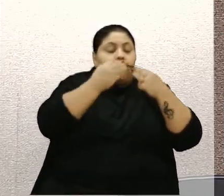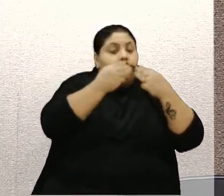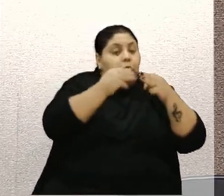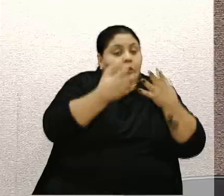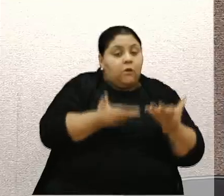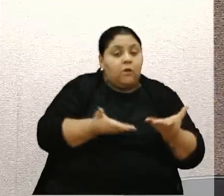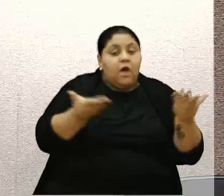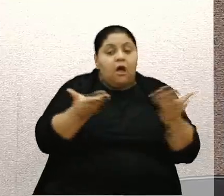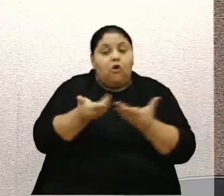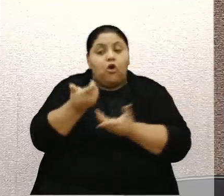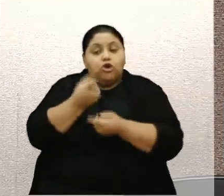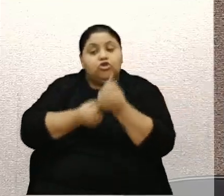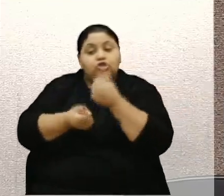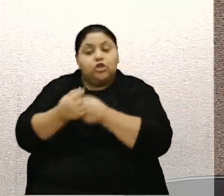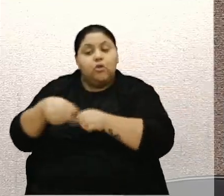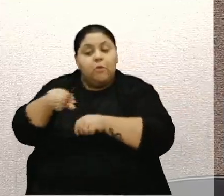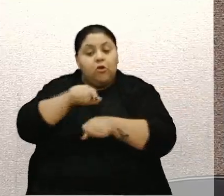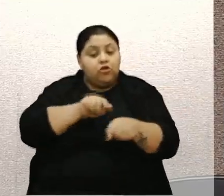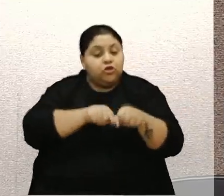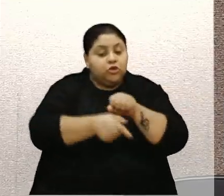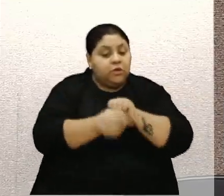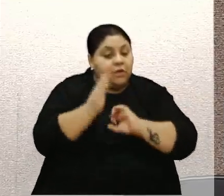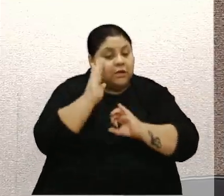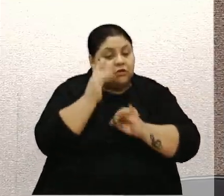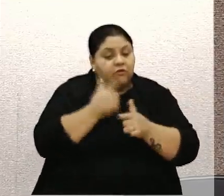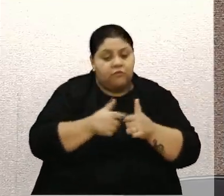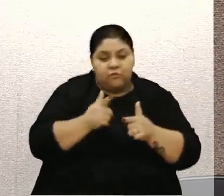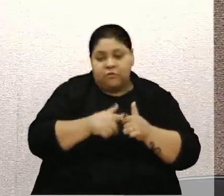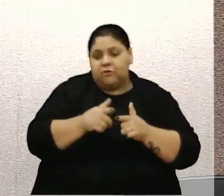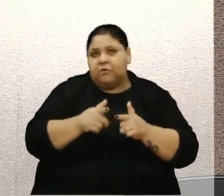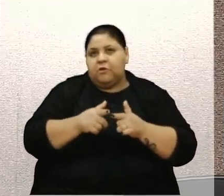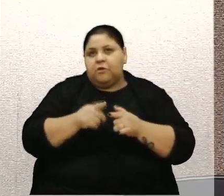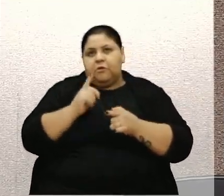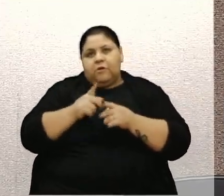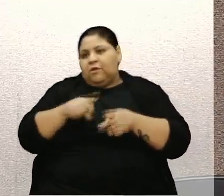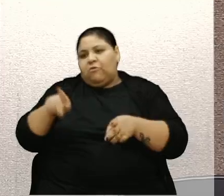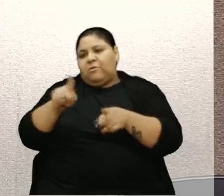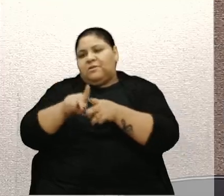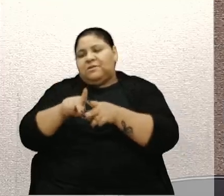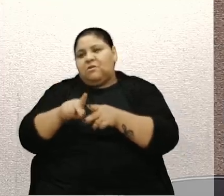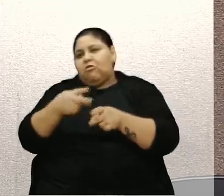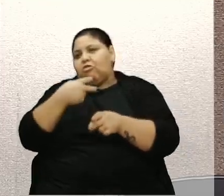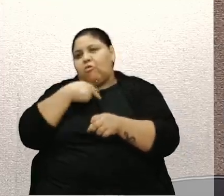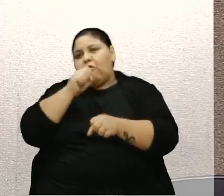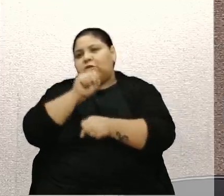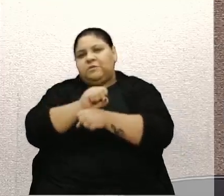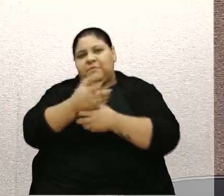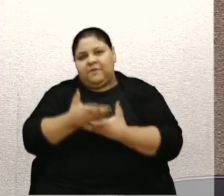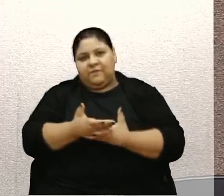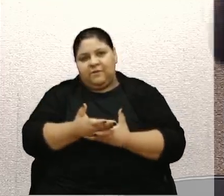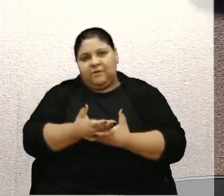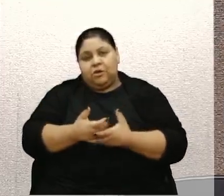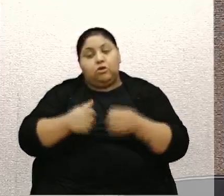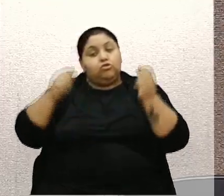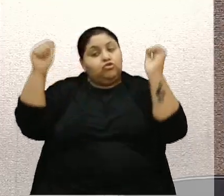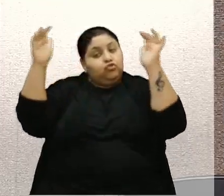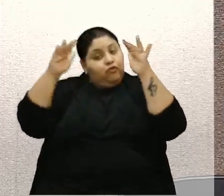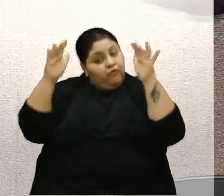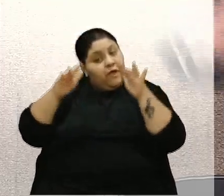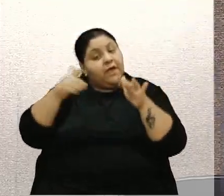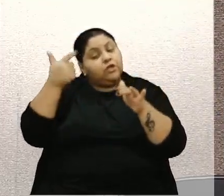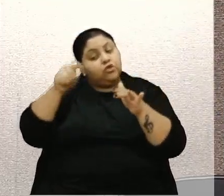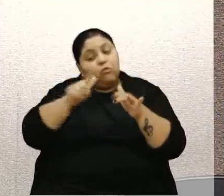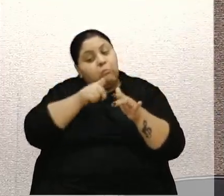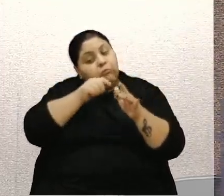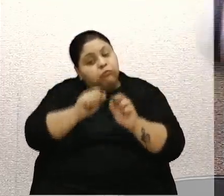agora é dinheiro para nós aplicar e resolver o problema da população, porque a população não pode mais esperar. Porque vai chover de novo, vai alagar de novo a